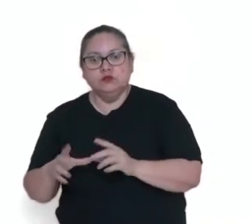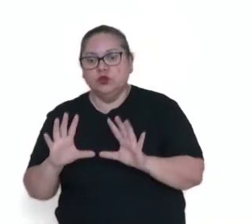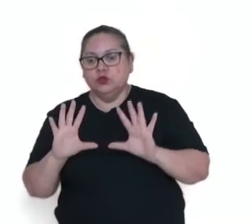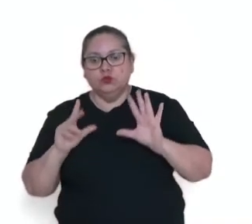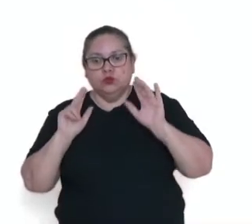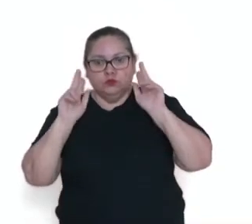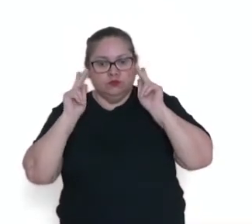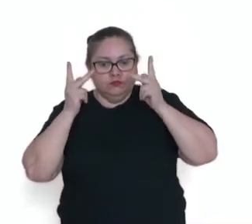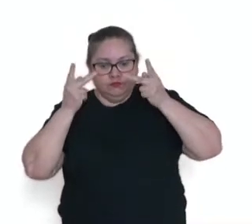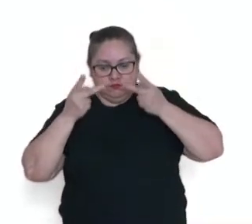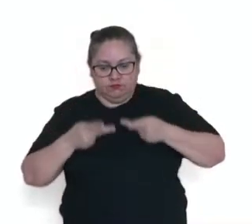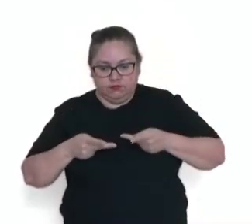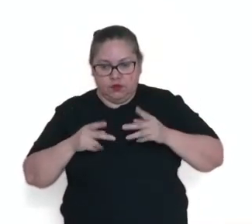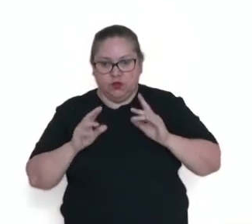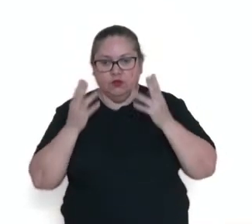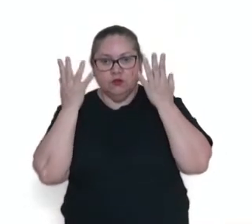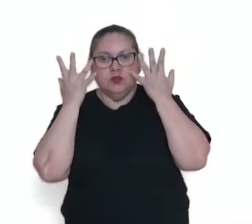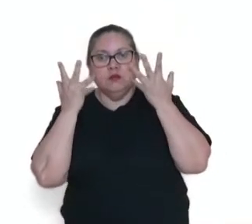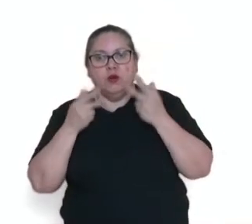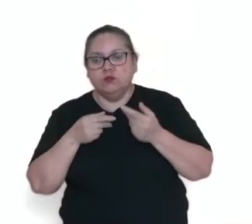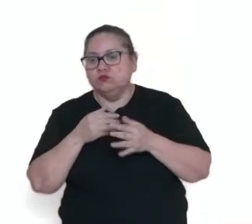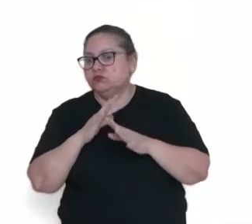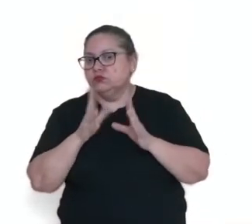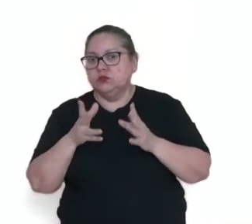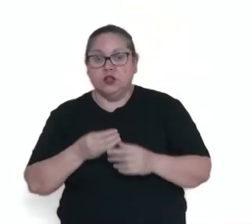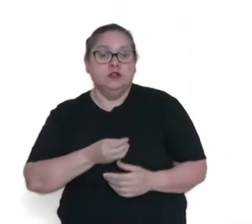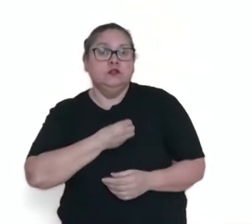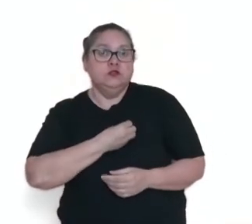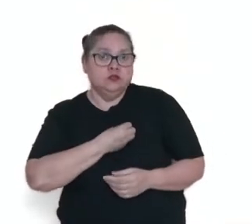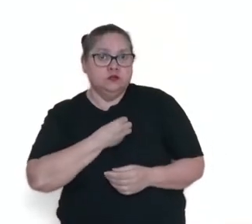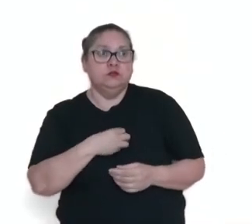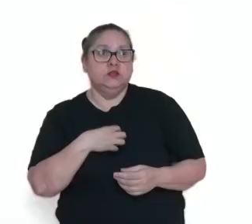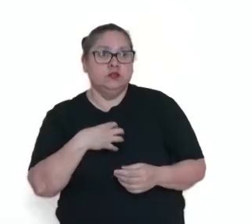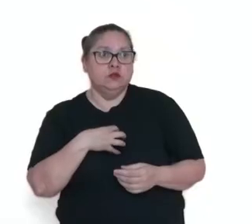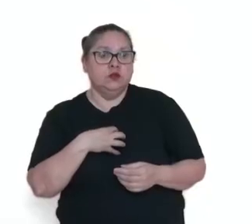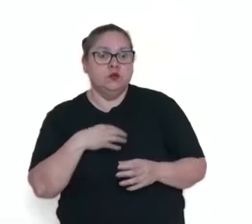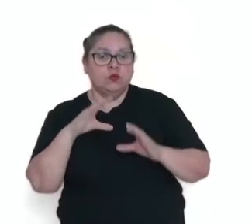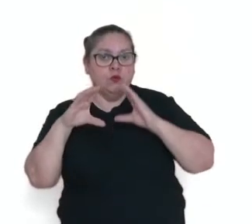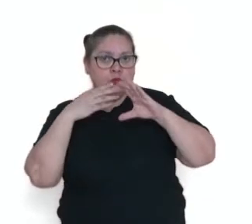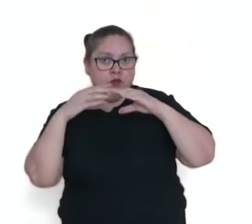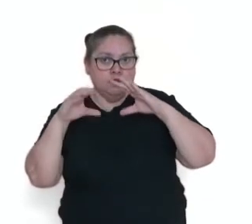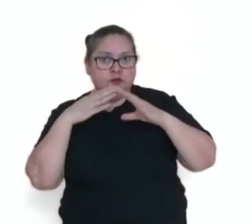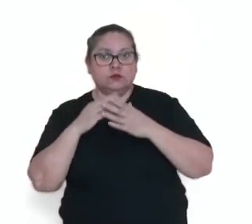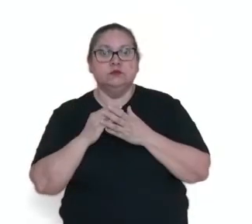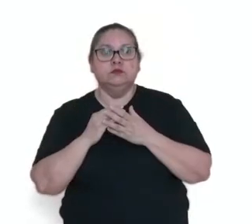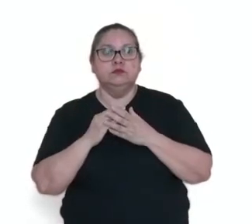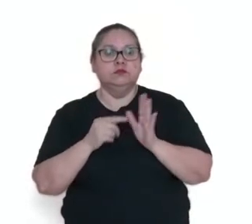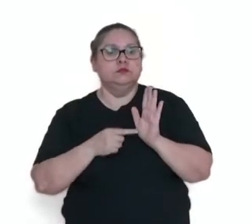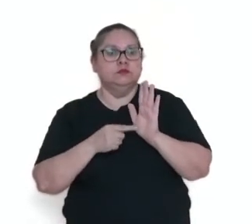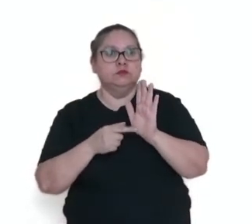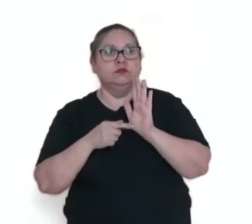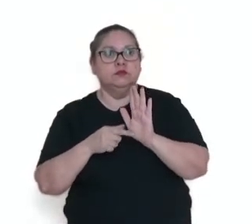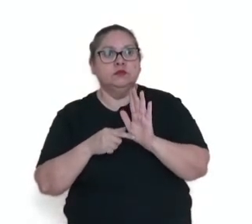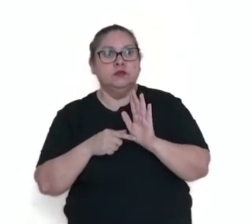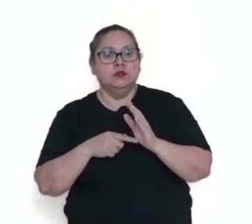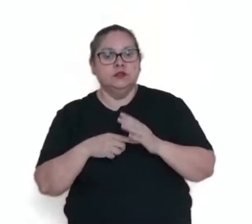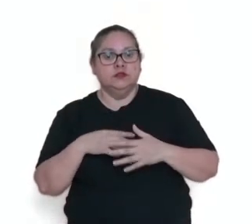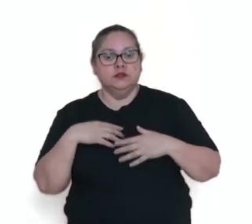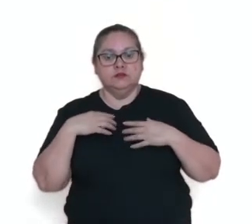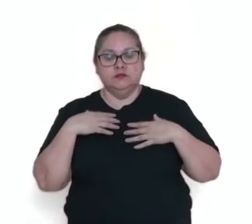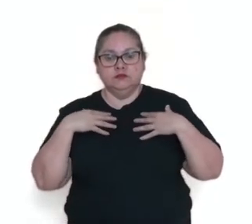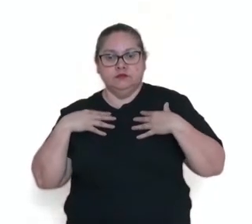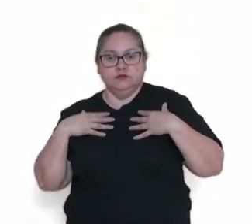vivos de qualquer espécie. É uma forma de sobrevivência, de comunicação. É representado pela expressão